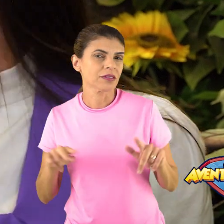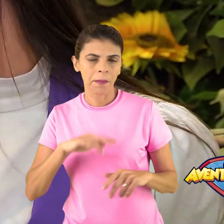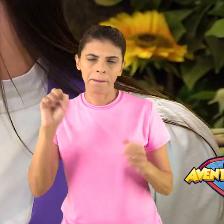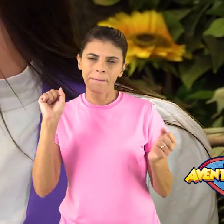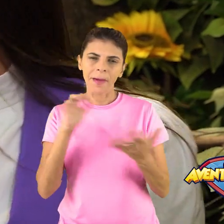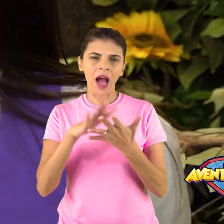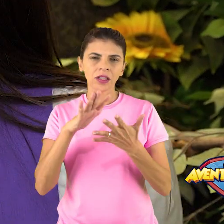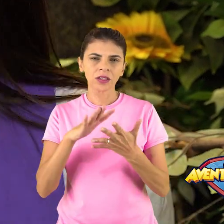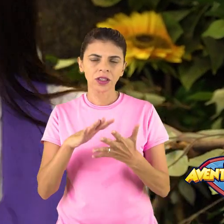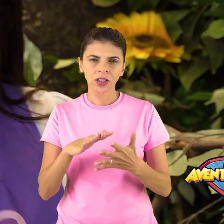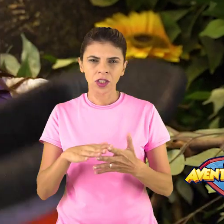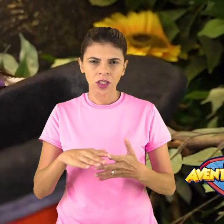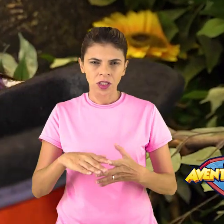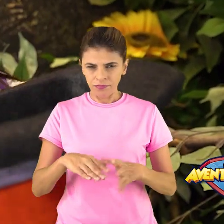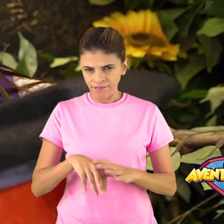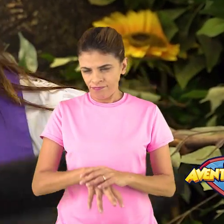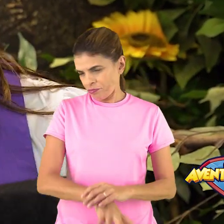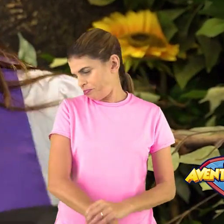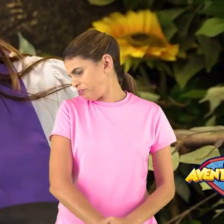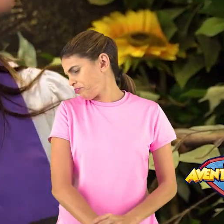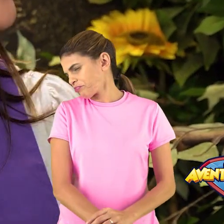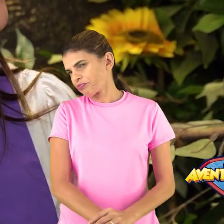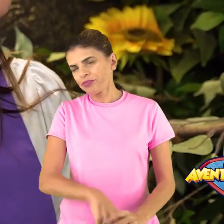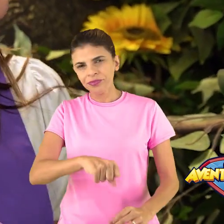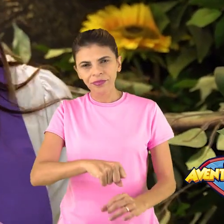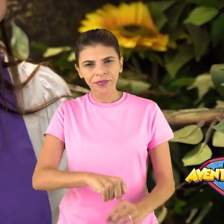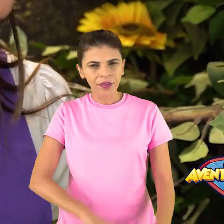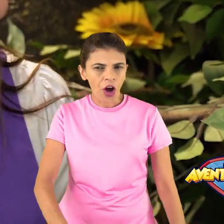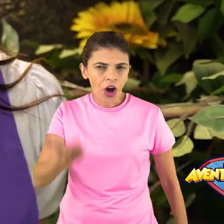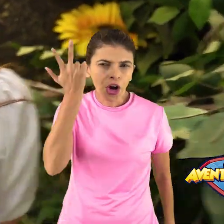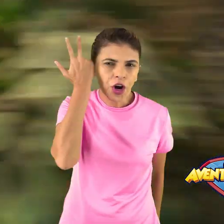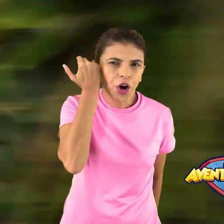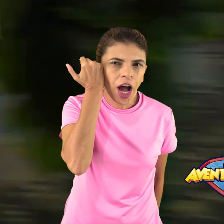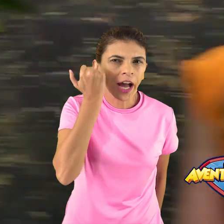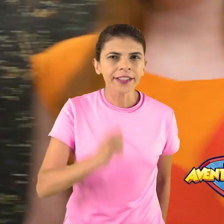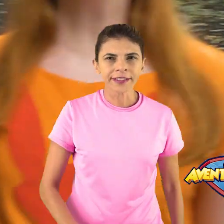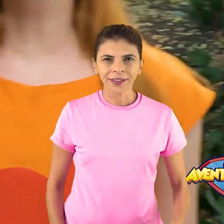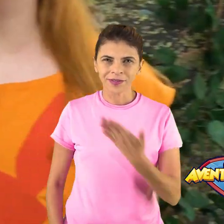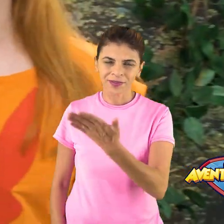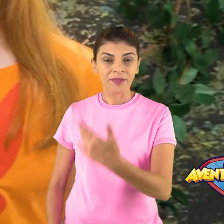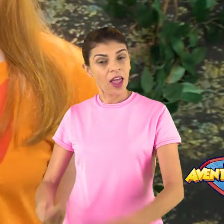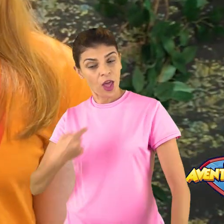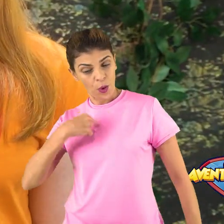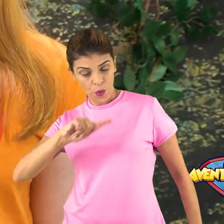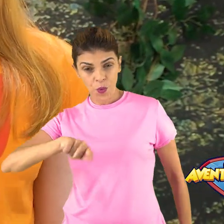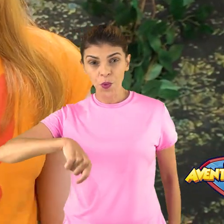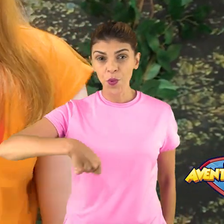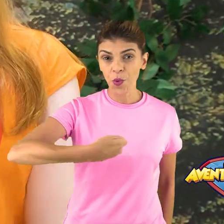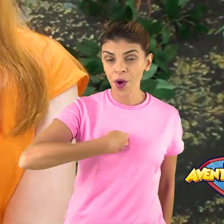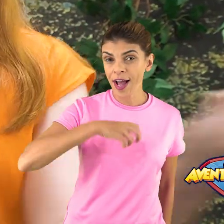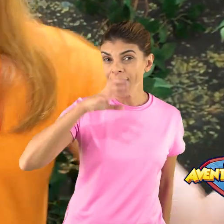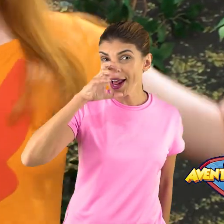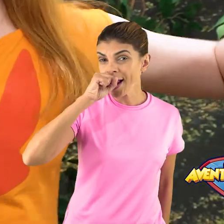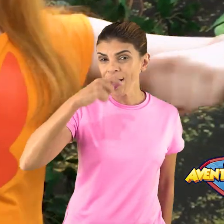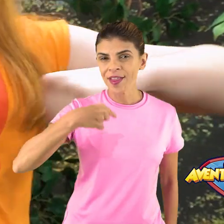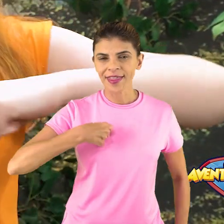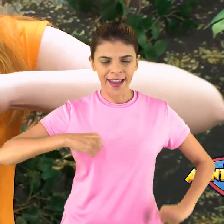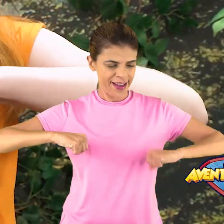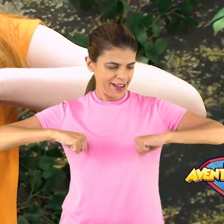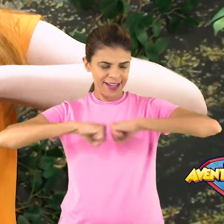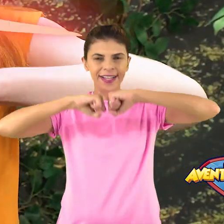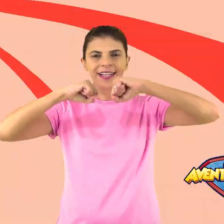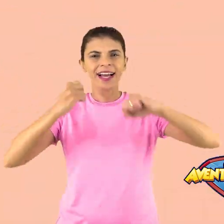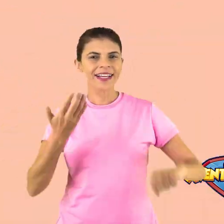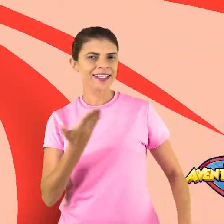mágica de tirar um coelho da cartola! Vai, Manu! É com você! Eu sou a Aventureira Laranja e eu tenho a